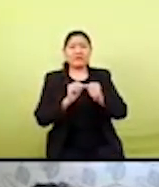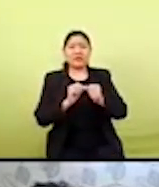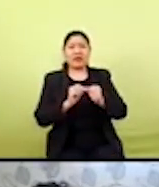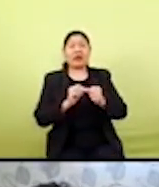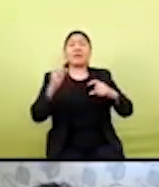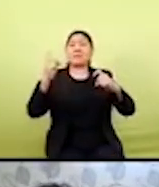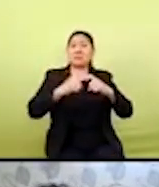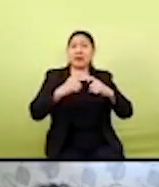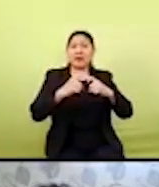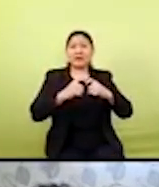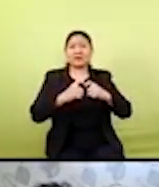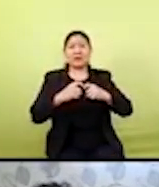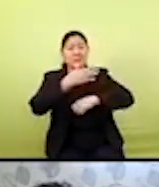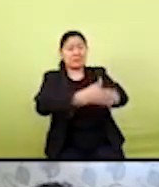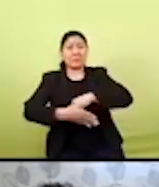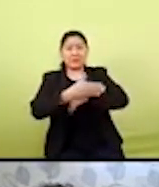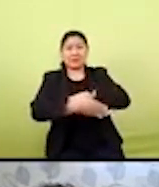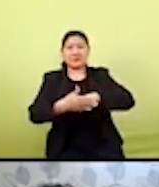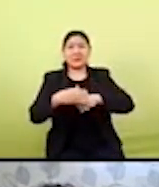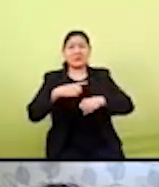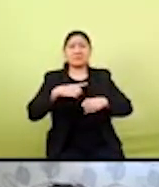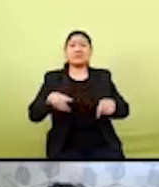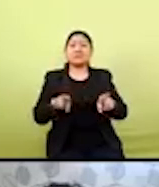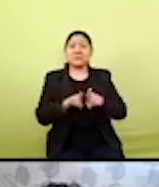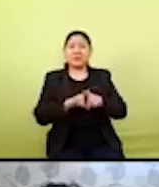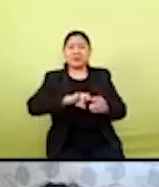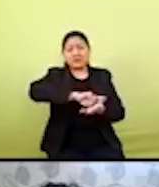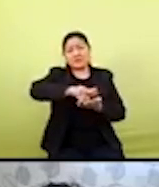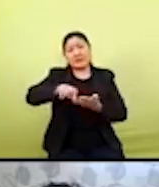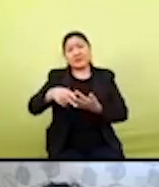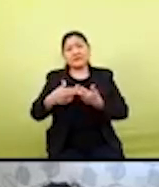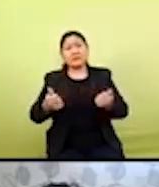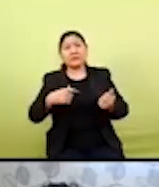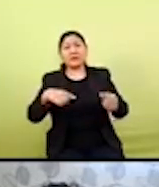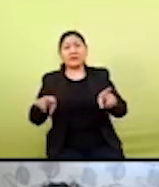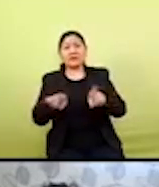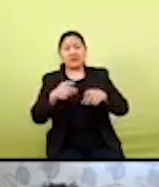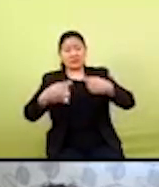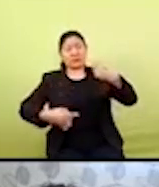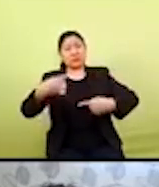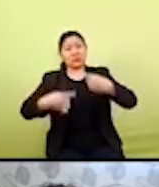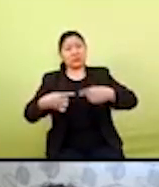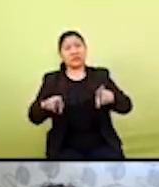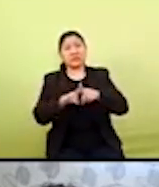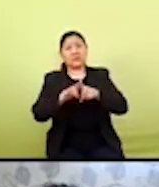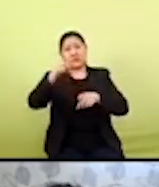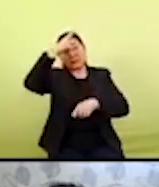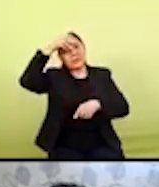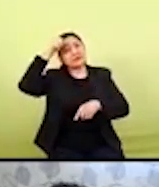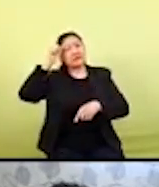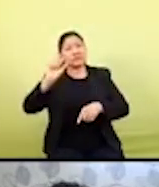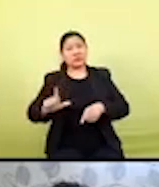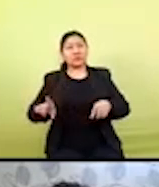medida protetiva online, que é uma inovação também, inclusive, do Tribunal de Justiça aqui do Estado de Mato Grosso do Sul,